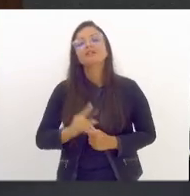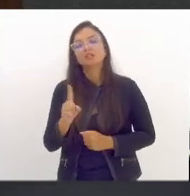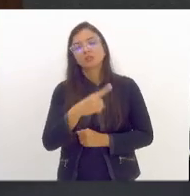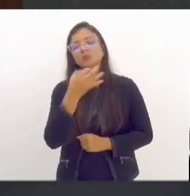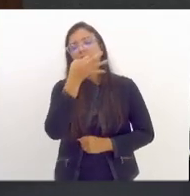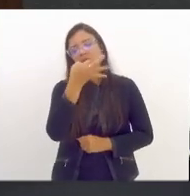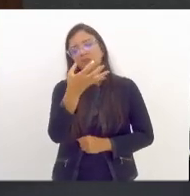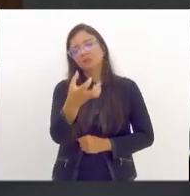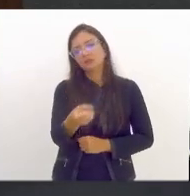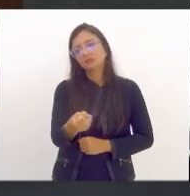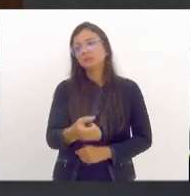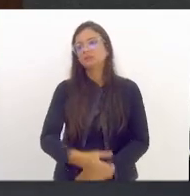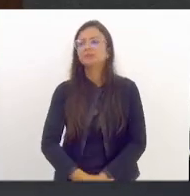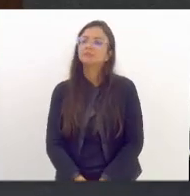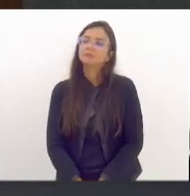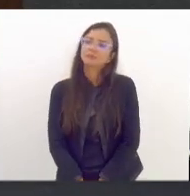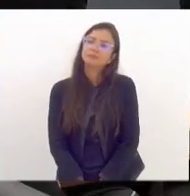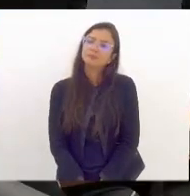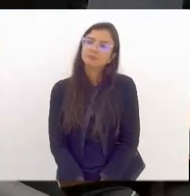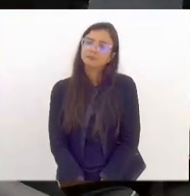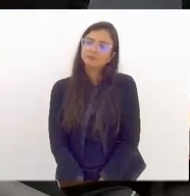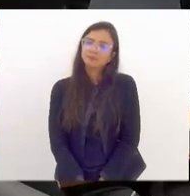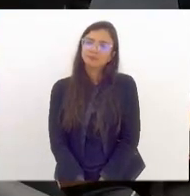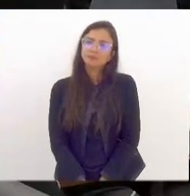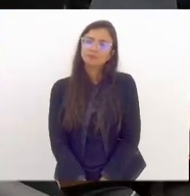é favorável.